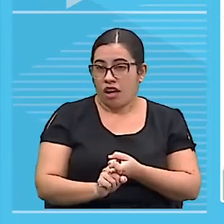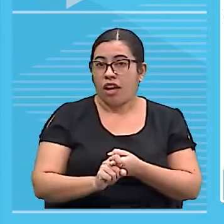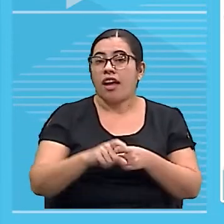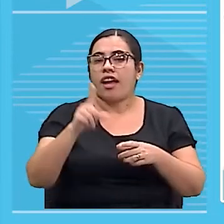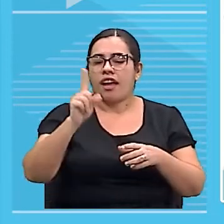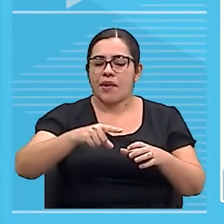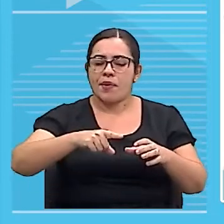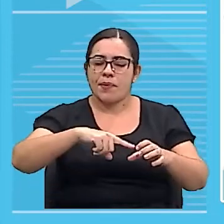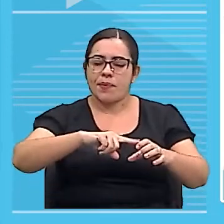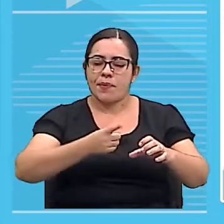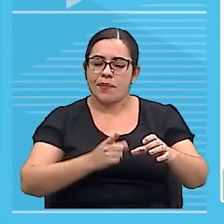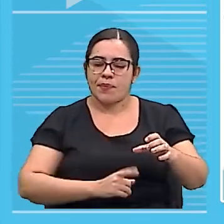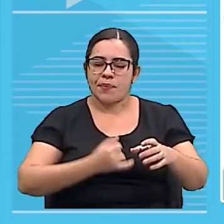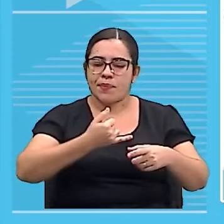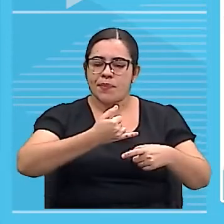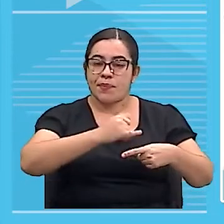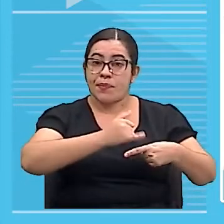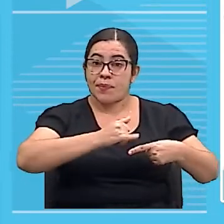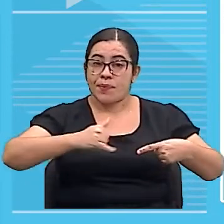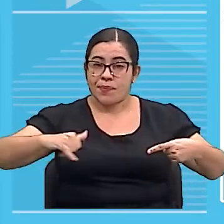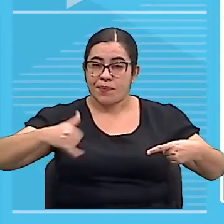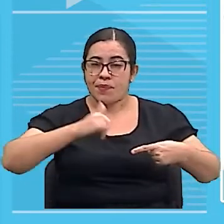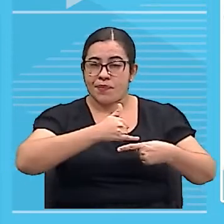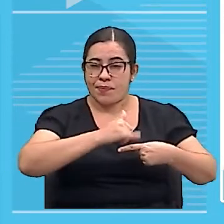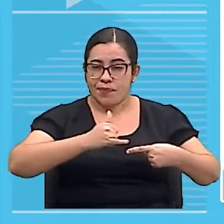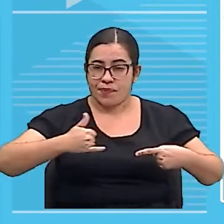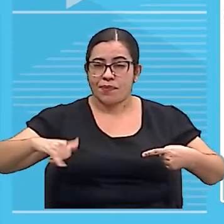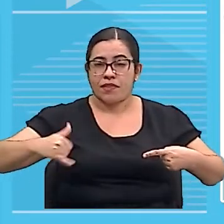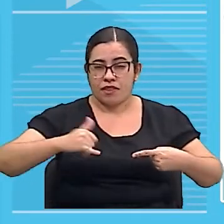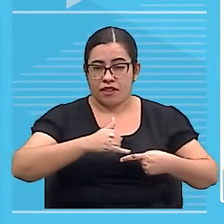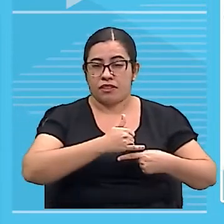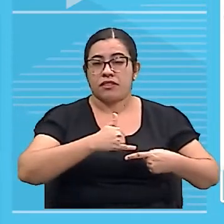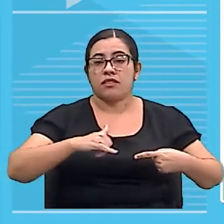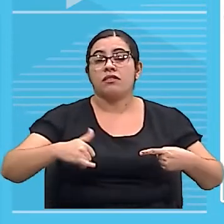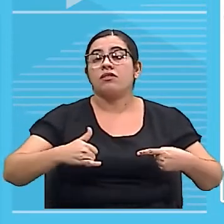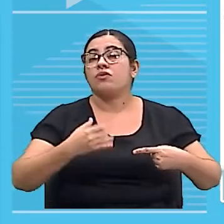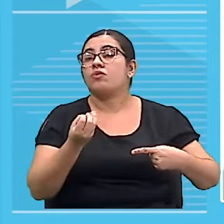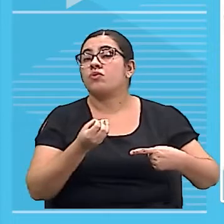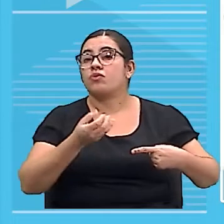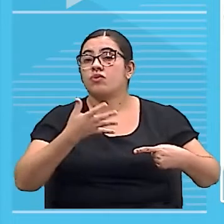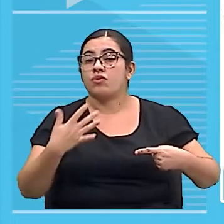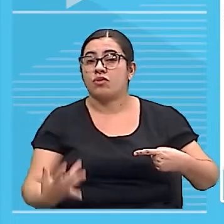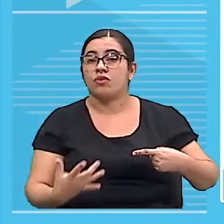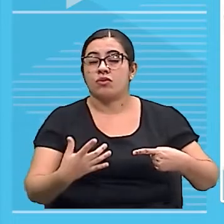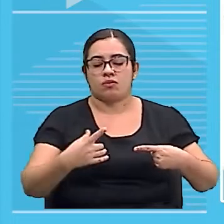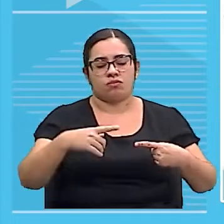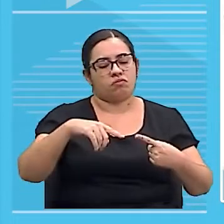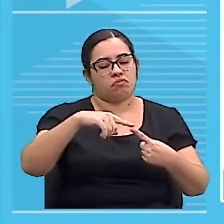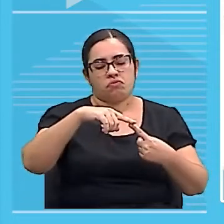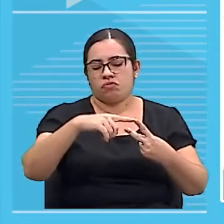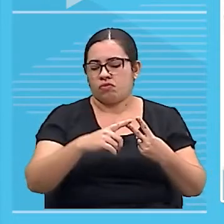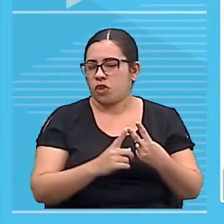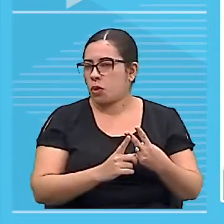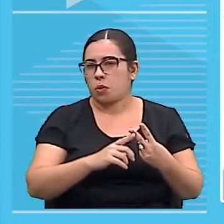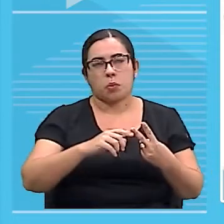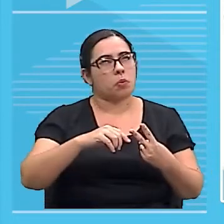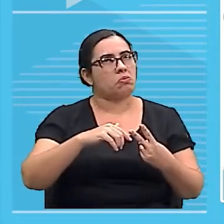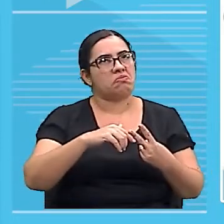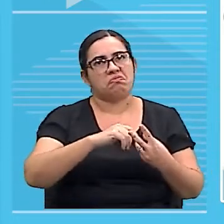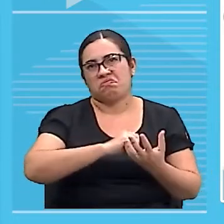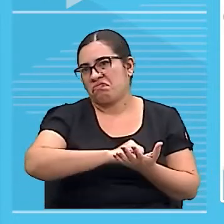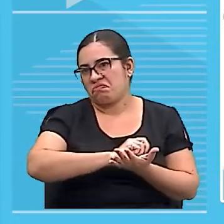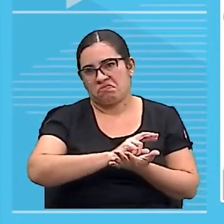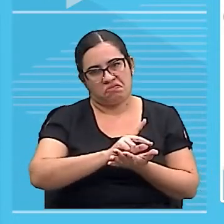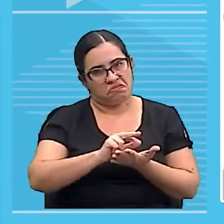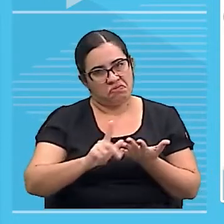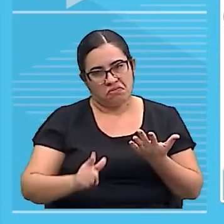é um circuito elétrico o que apresenta dois ou mais resistores